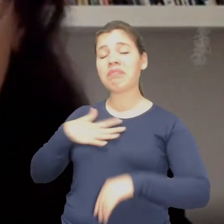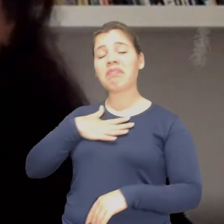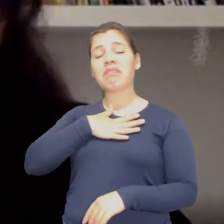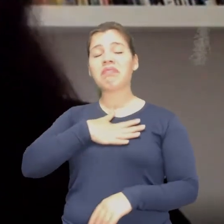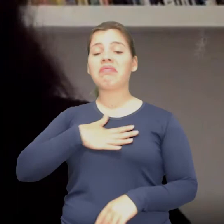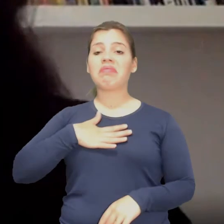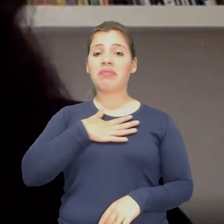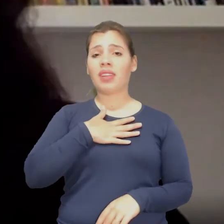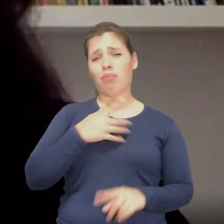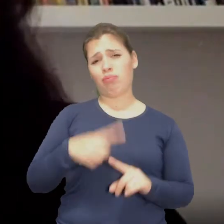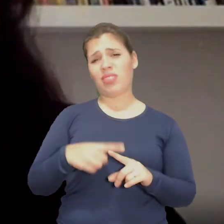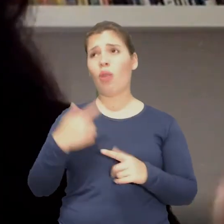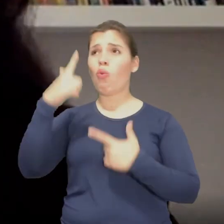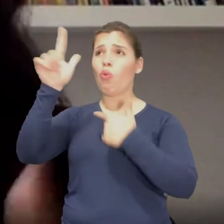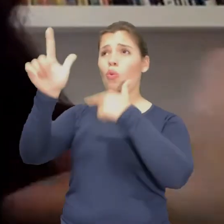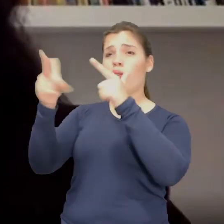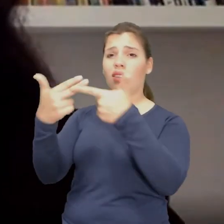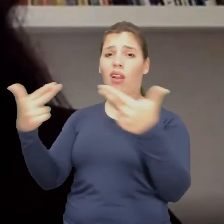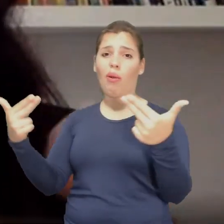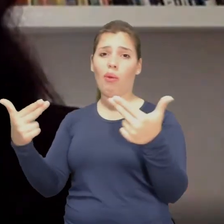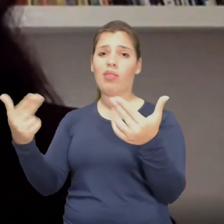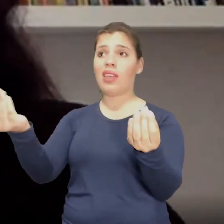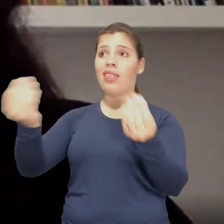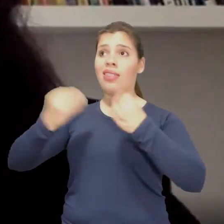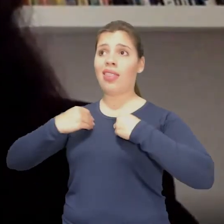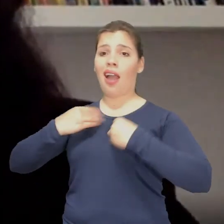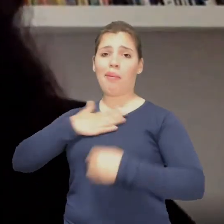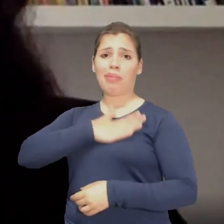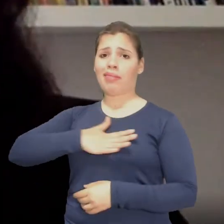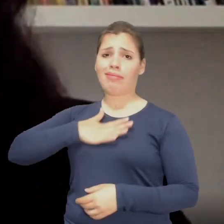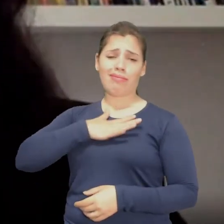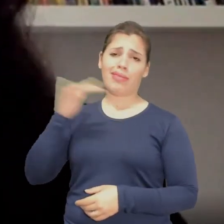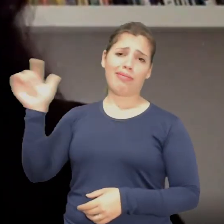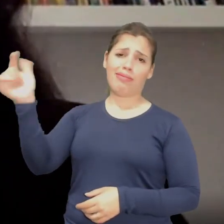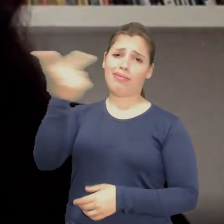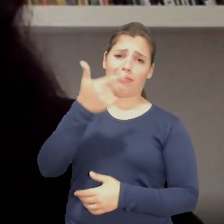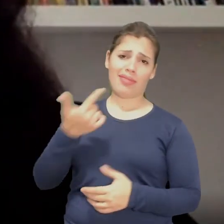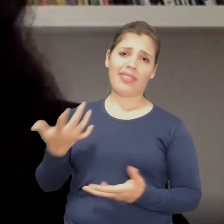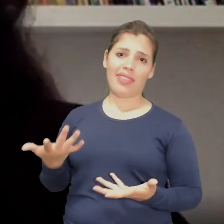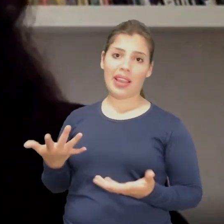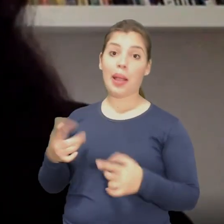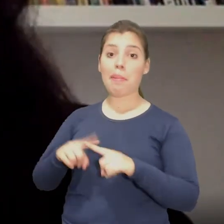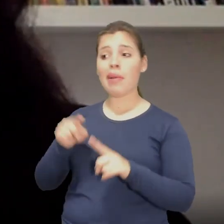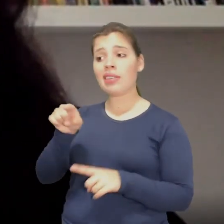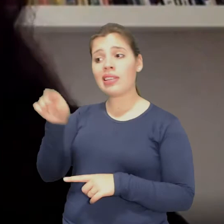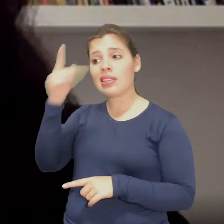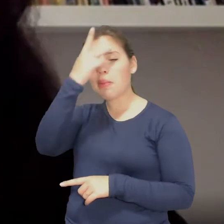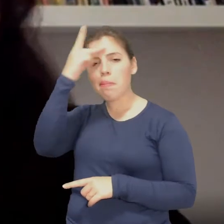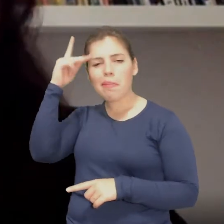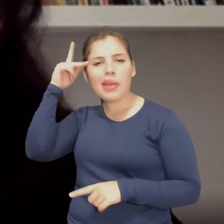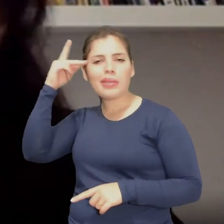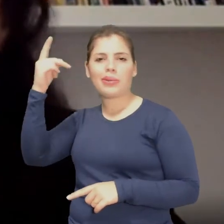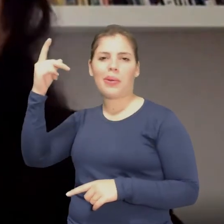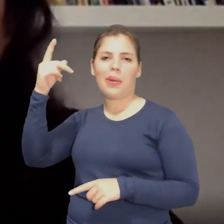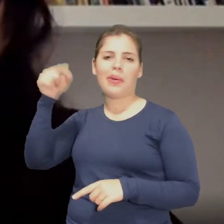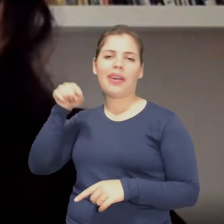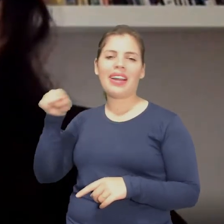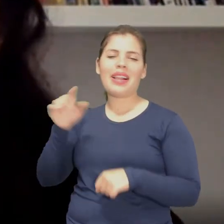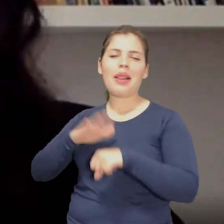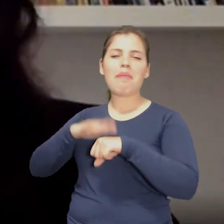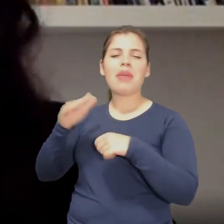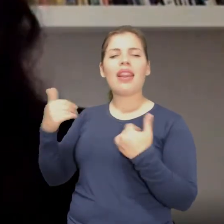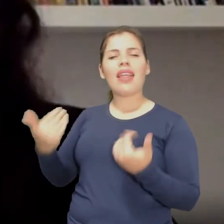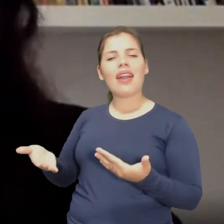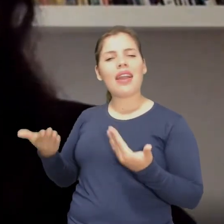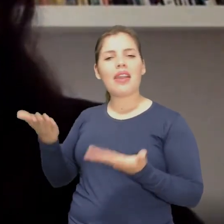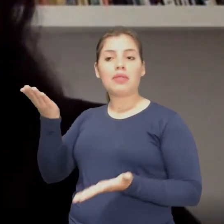né? Afinal, está tão difícil de ter outros prazeres agora na nossa situação. Enfim, essas pessoas que estão conseguindo ter essa visão